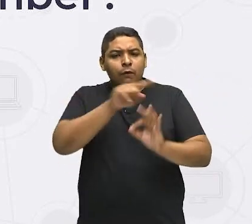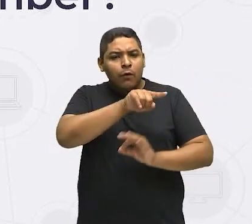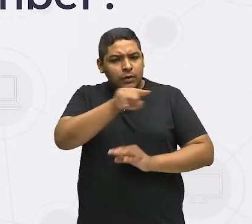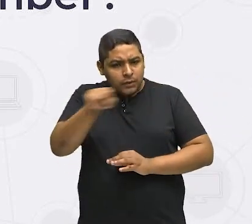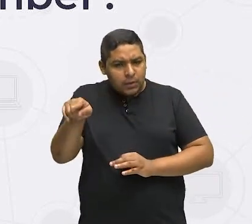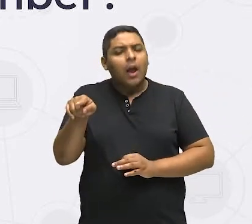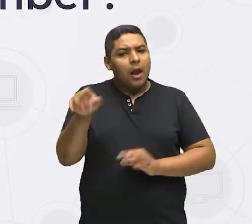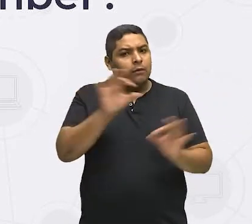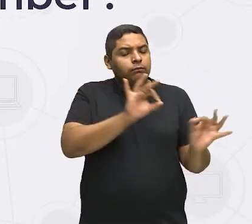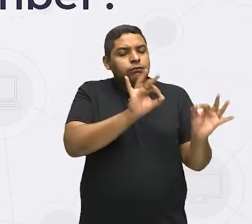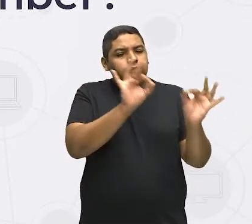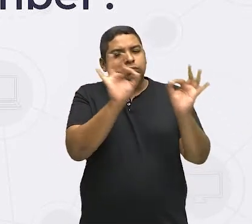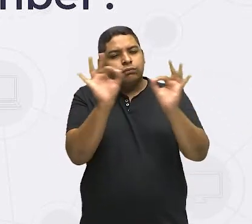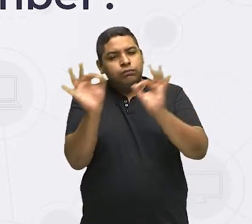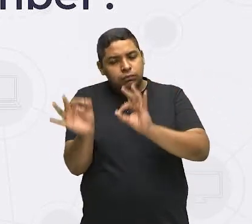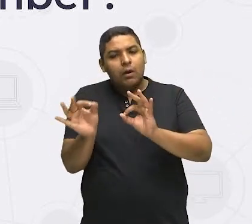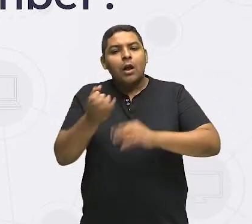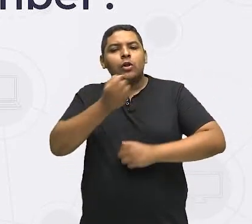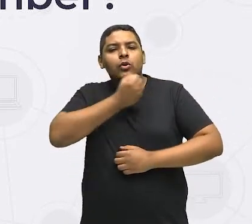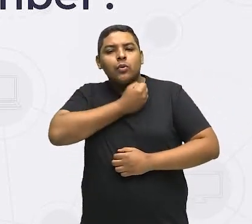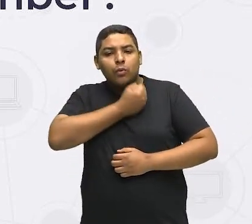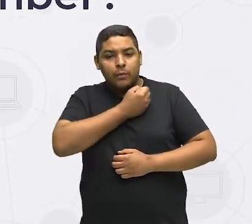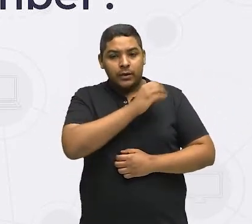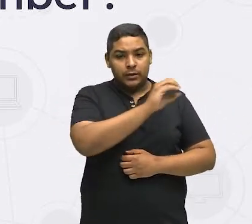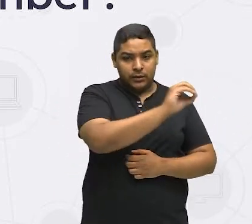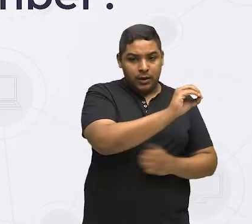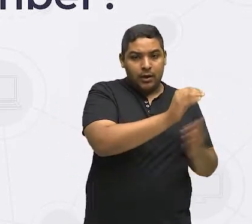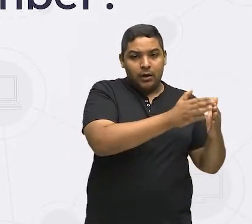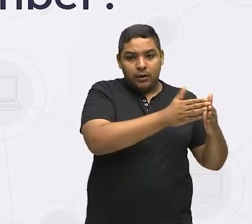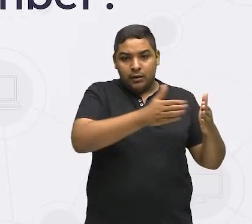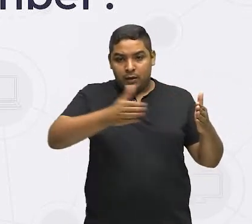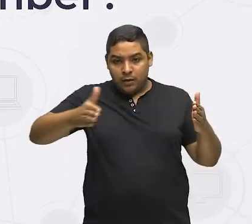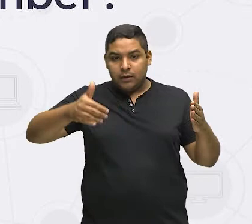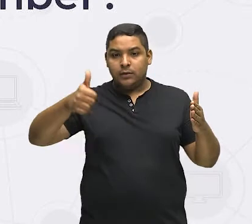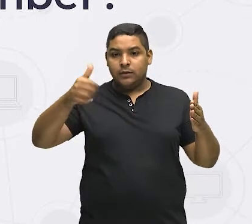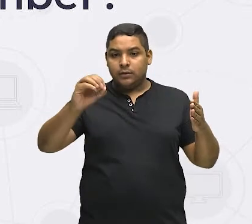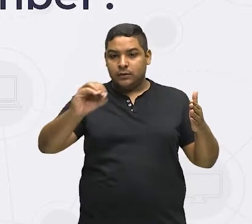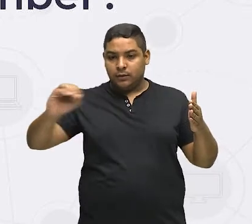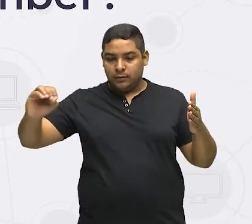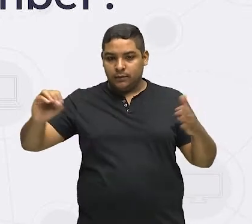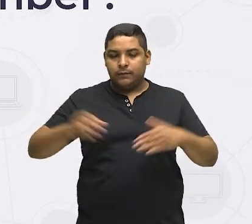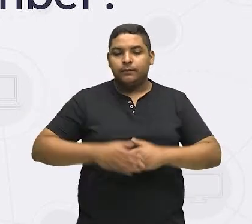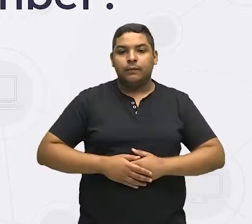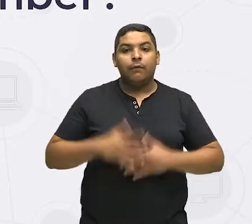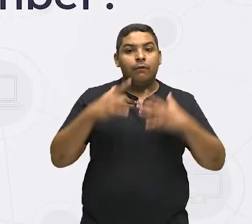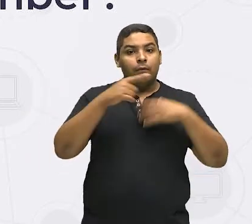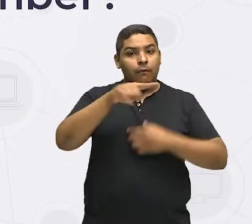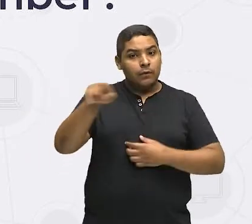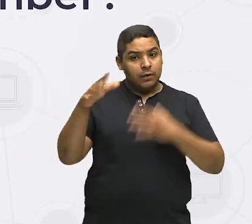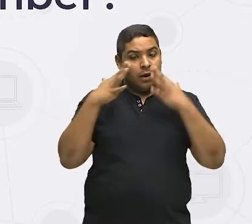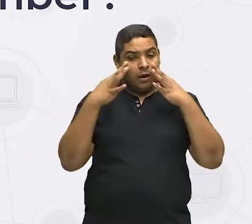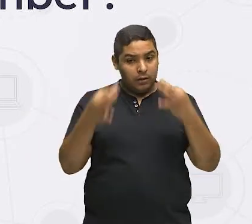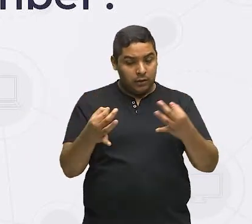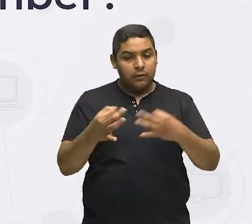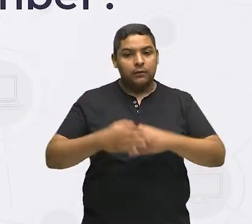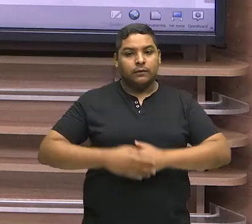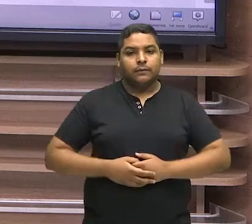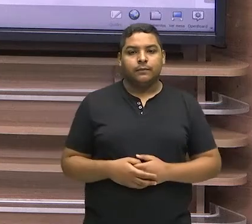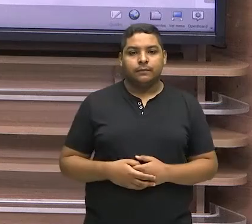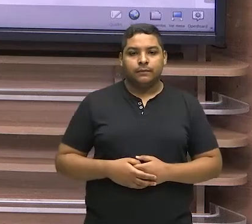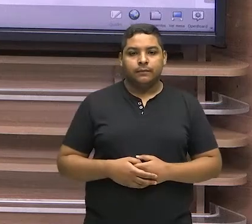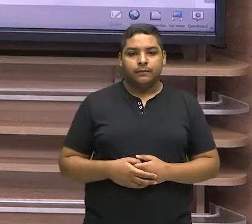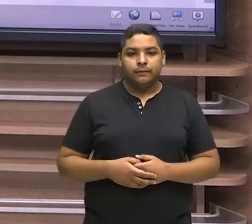acompanhar mostrando os números de 0 a 10. Então, quero que vocês fiquem bastante atentos a este vídeo. Vamos